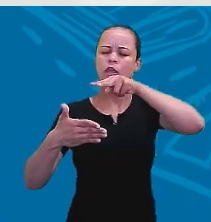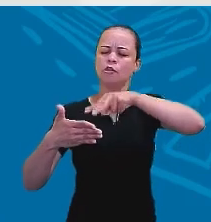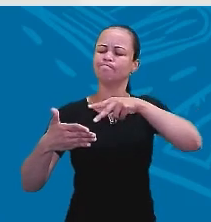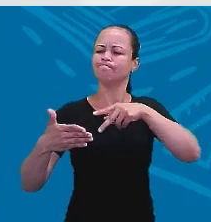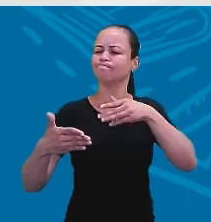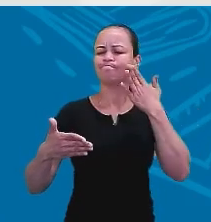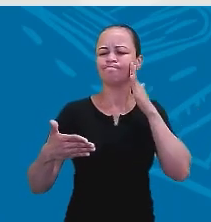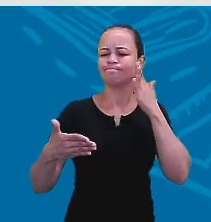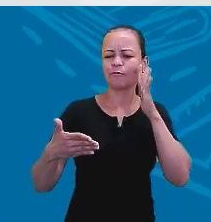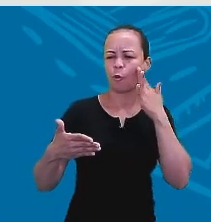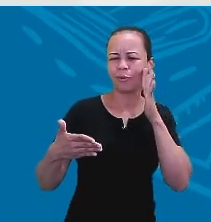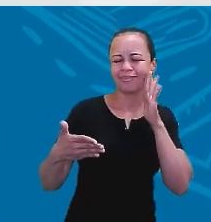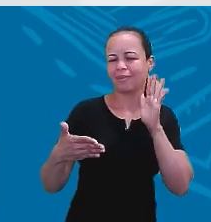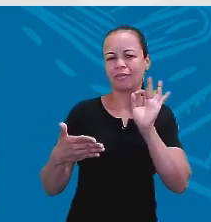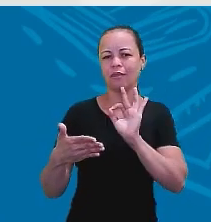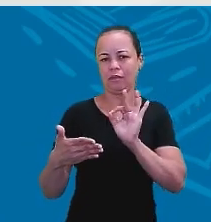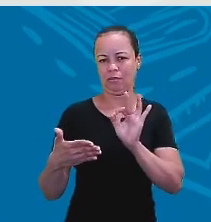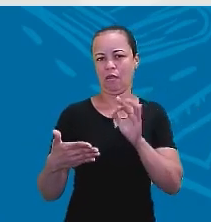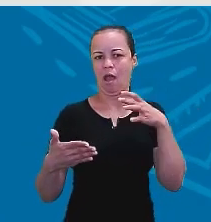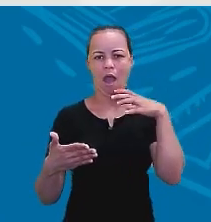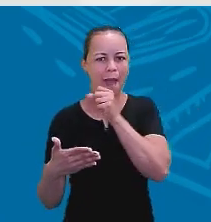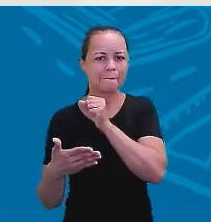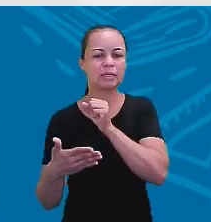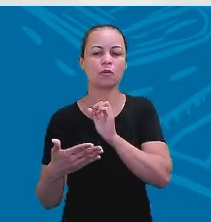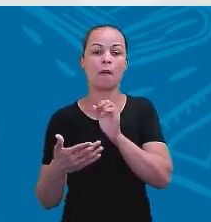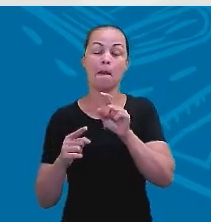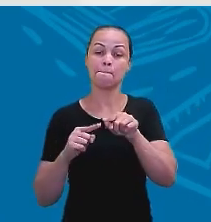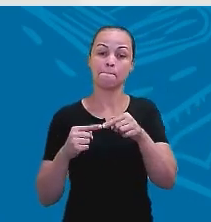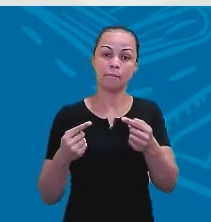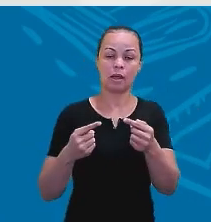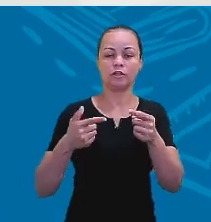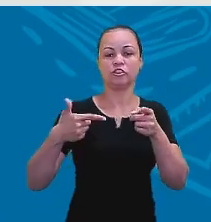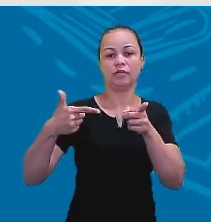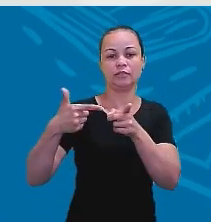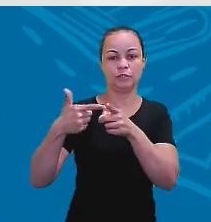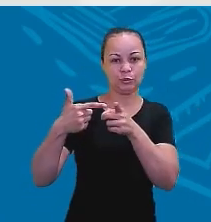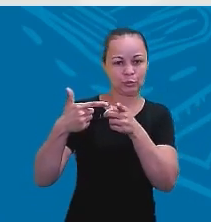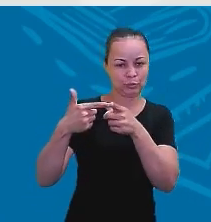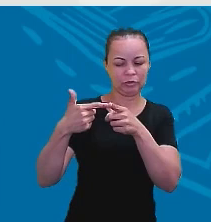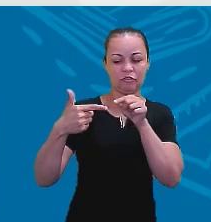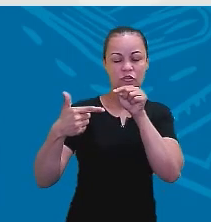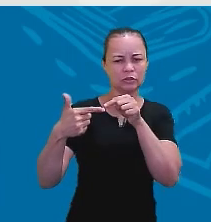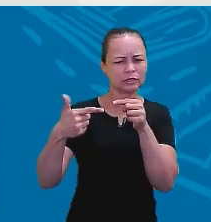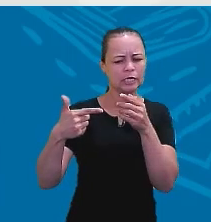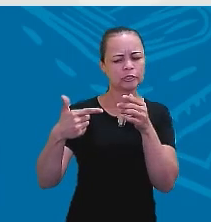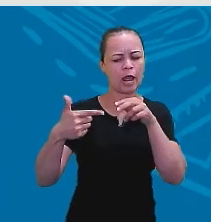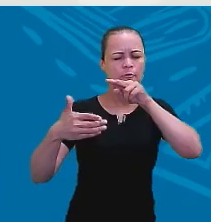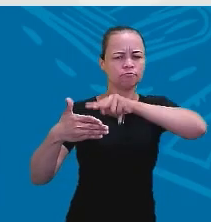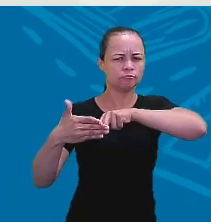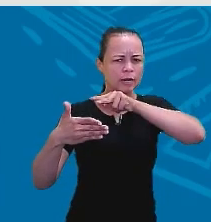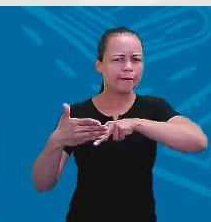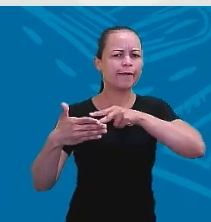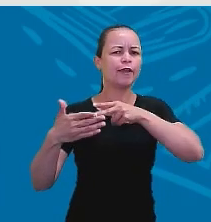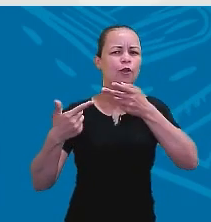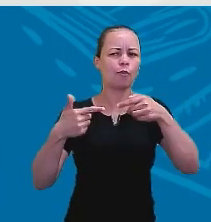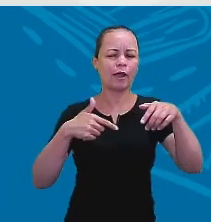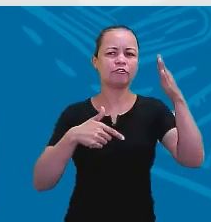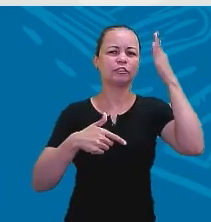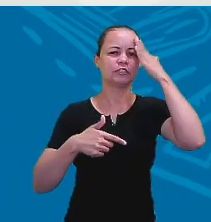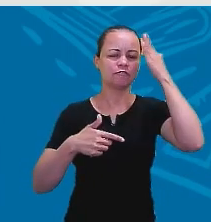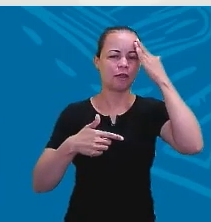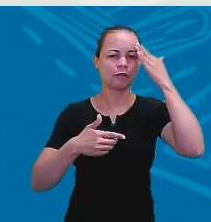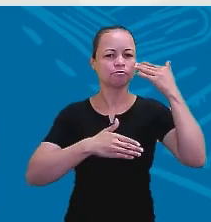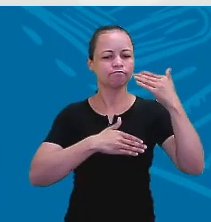consegue compreender muito rapidamente. Já na segunda leitura, você está mais familiarizado ali com aquele texto. E depois, com